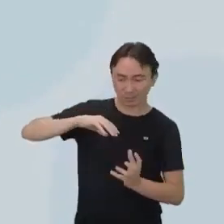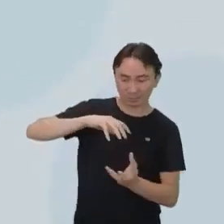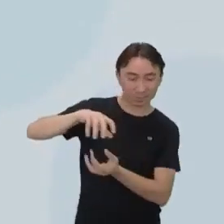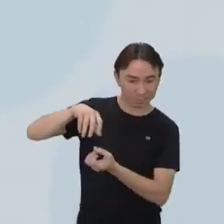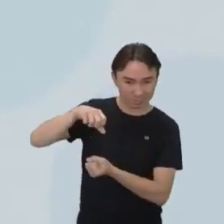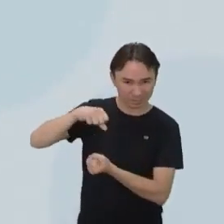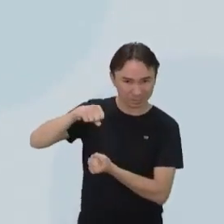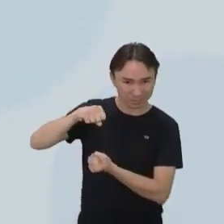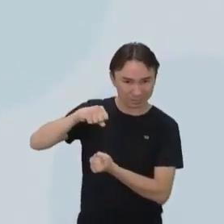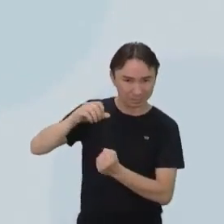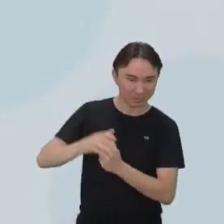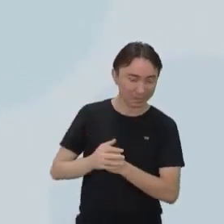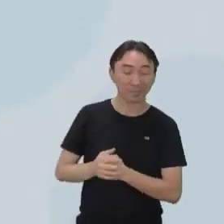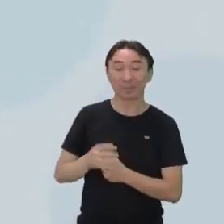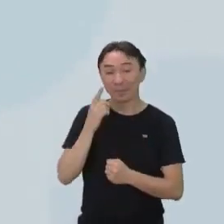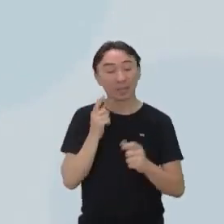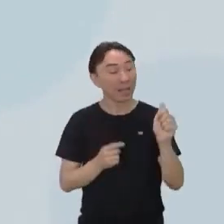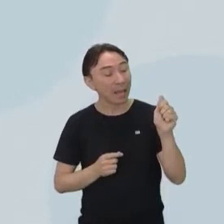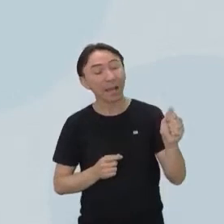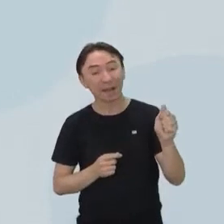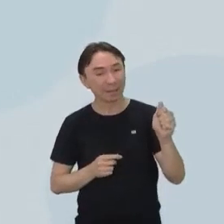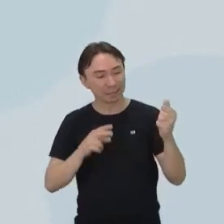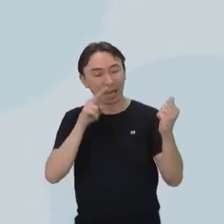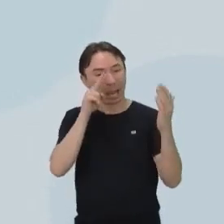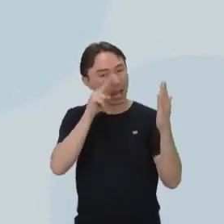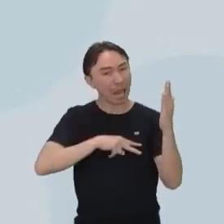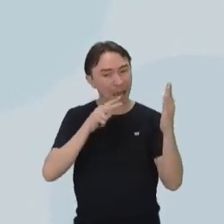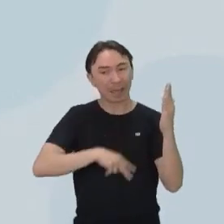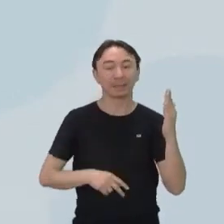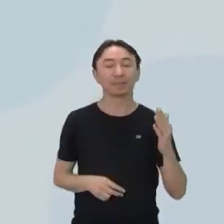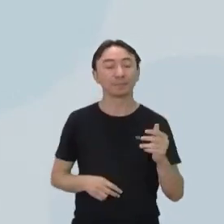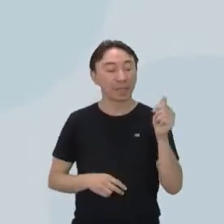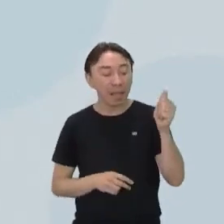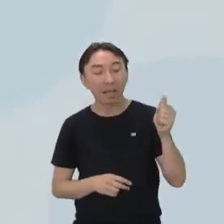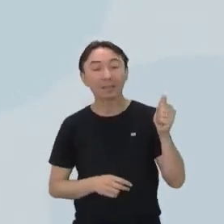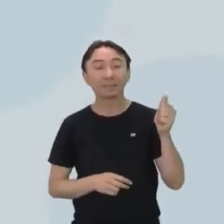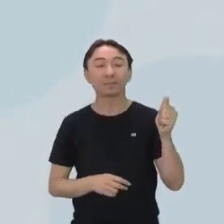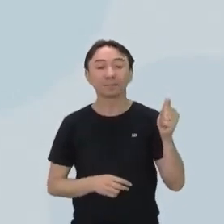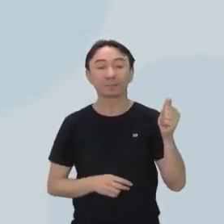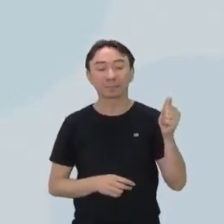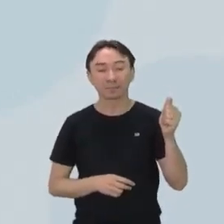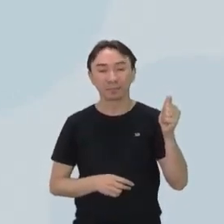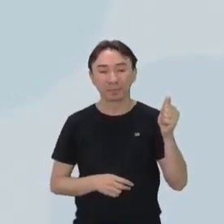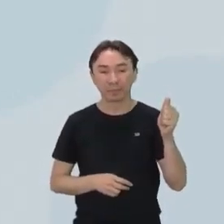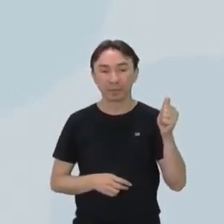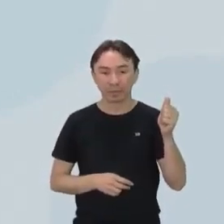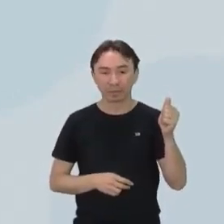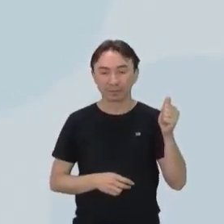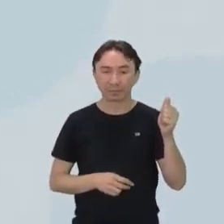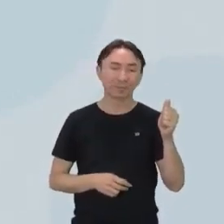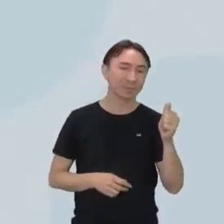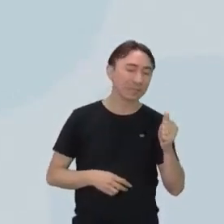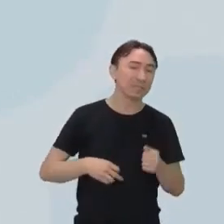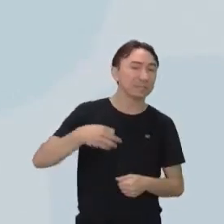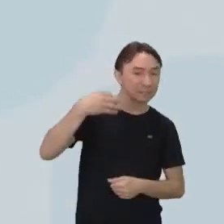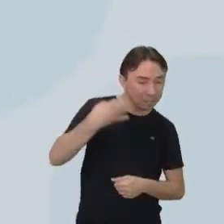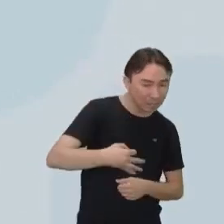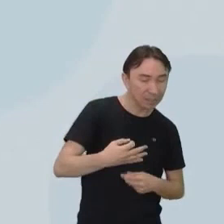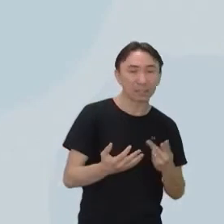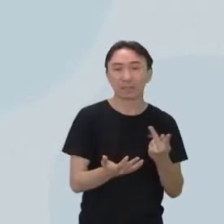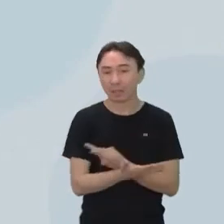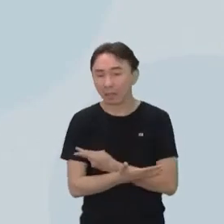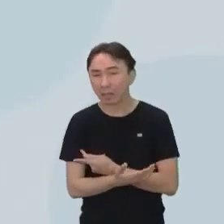então, da primeira alternativa ali, professor? Vamos lá. Qual seria a alternativa A para a gente considerar se ela é condizente ou